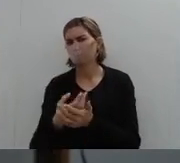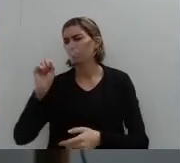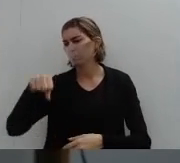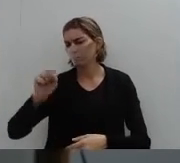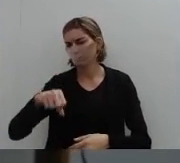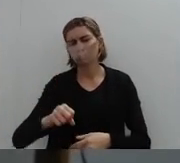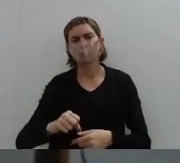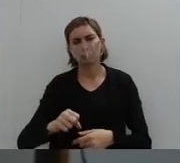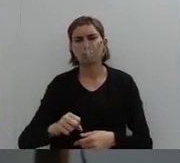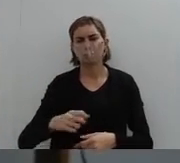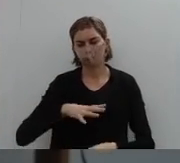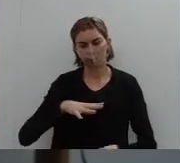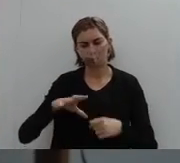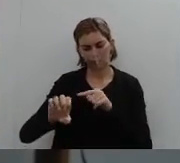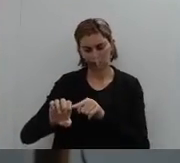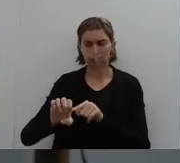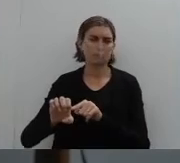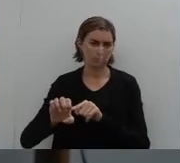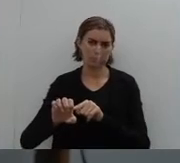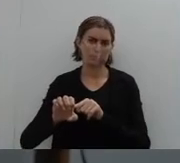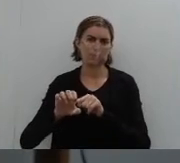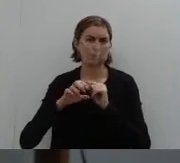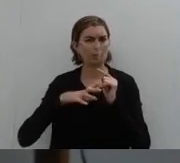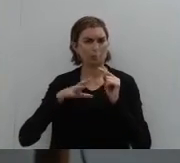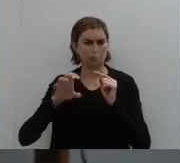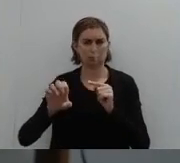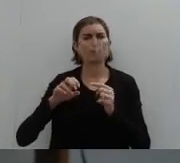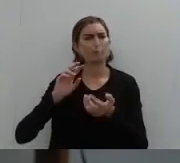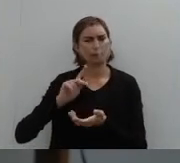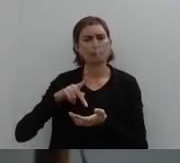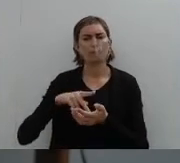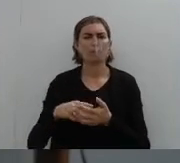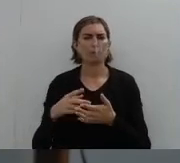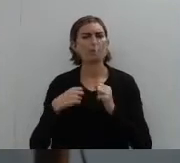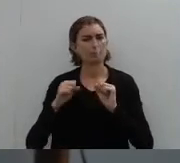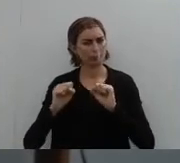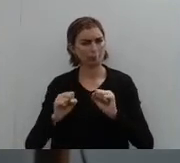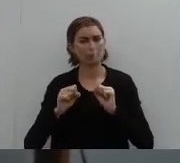sim, a ética, o princípio da ética reside no fato de que nós